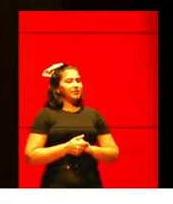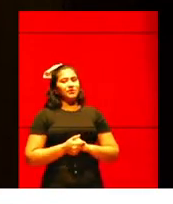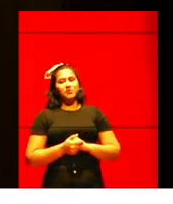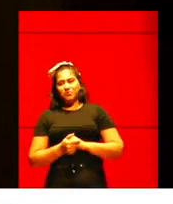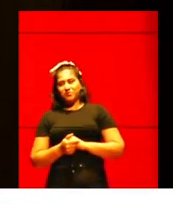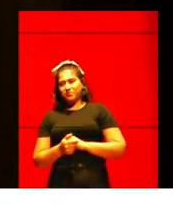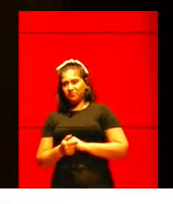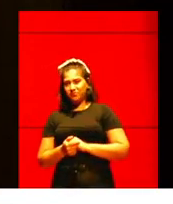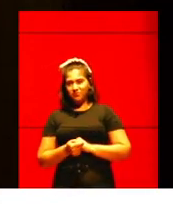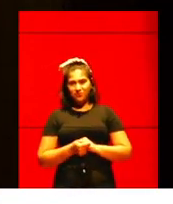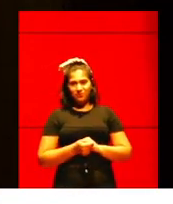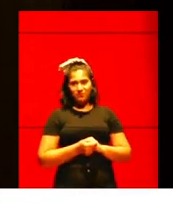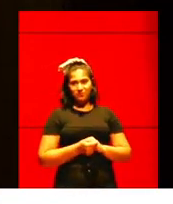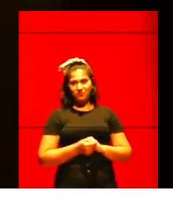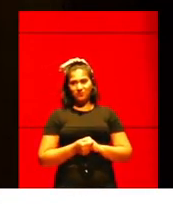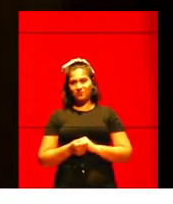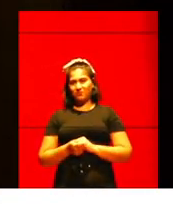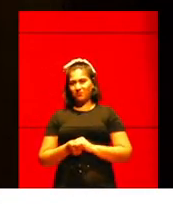Vai!